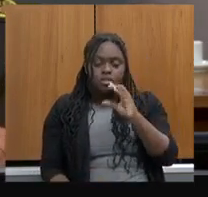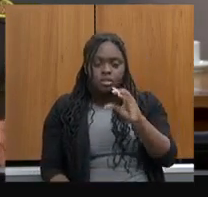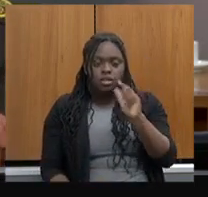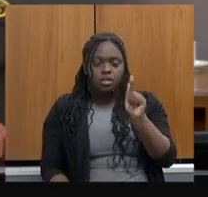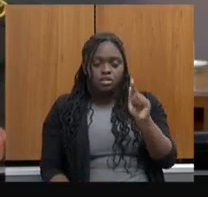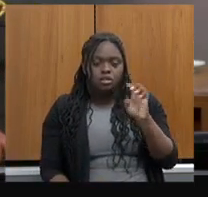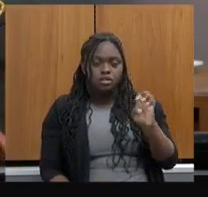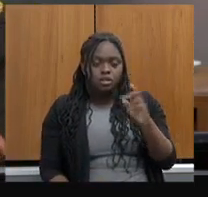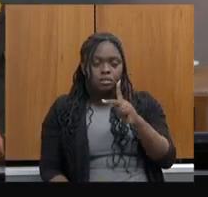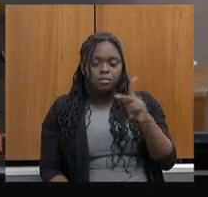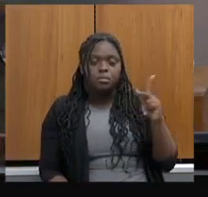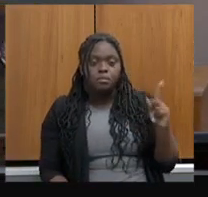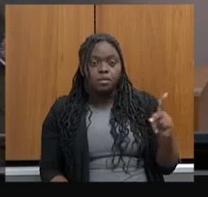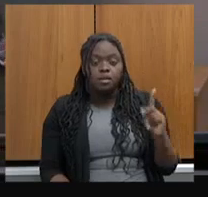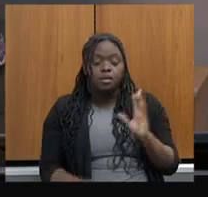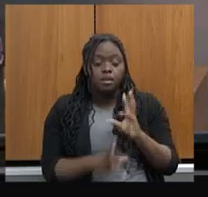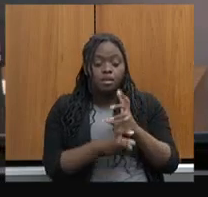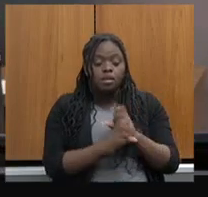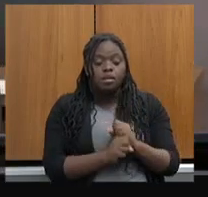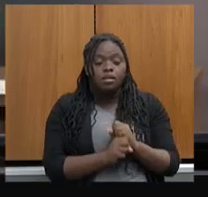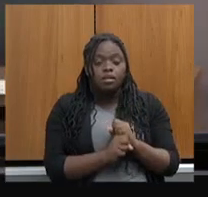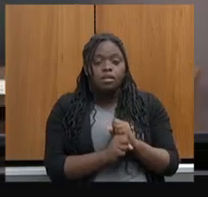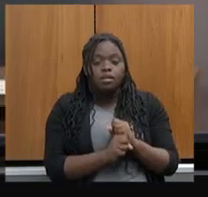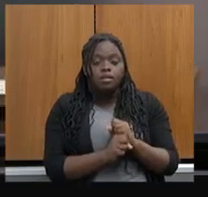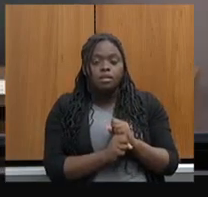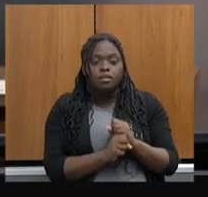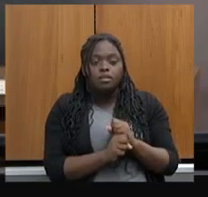ele equivale ao